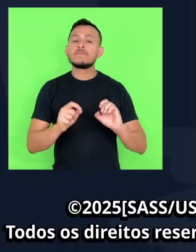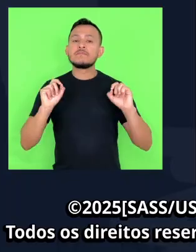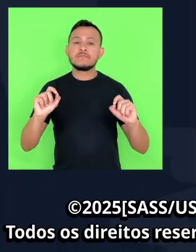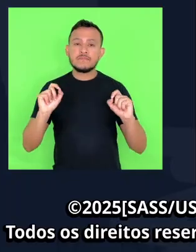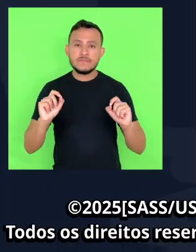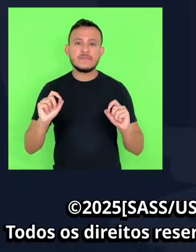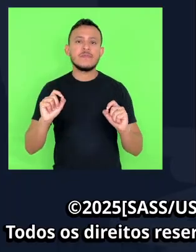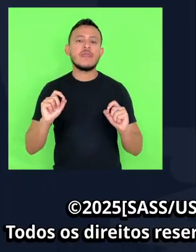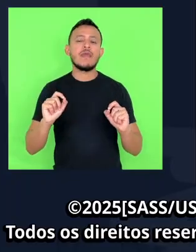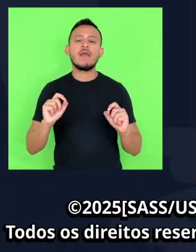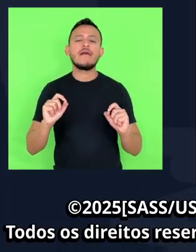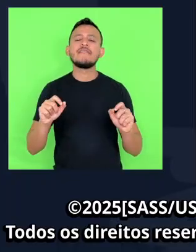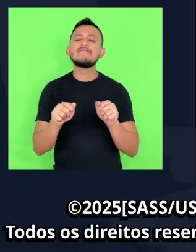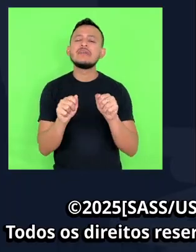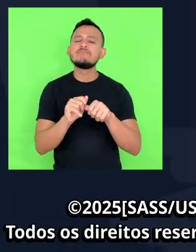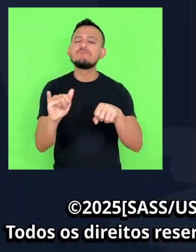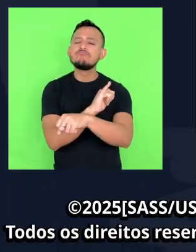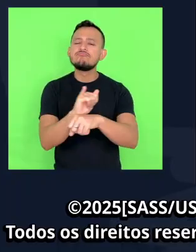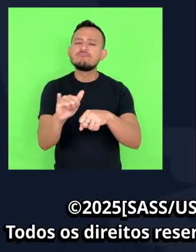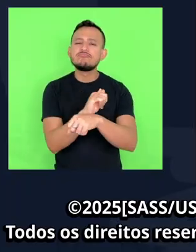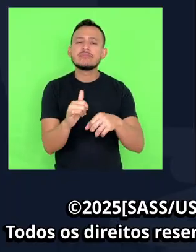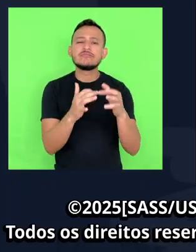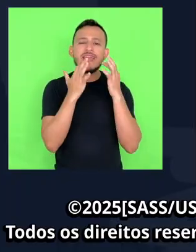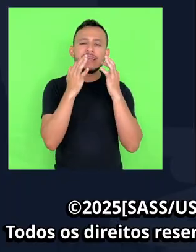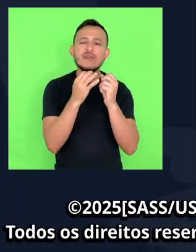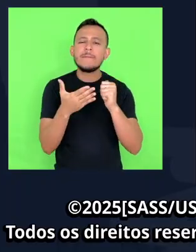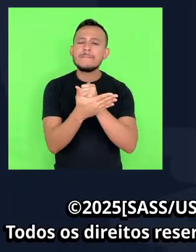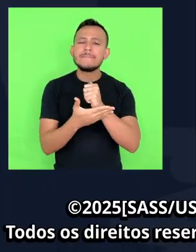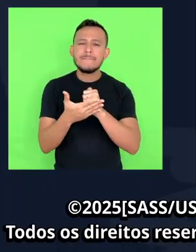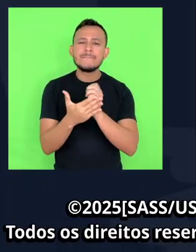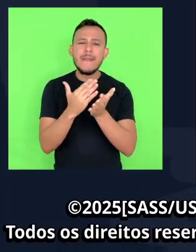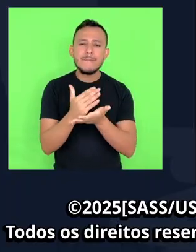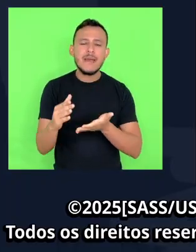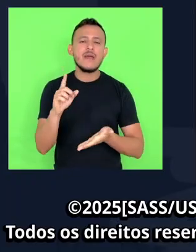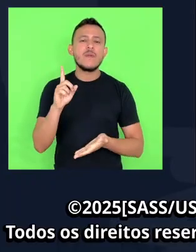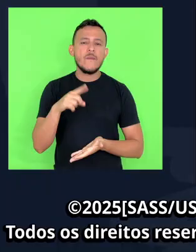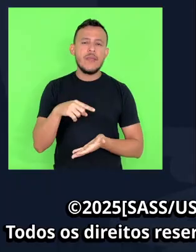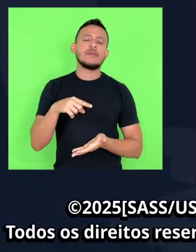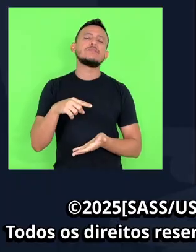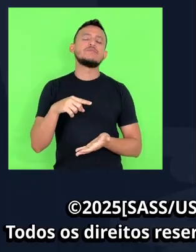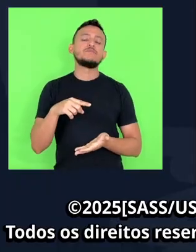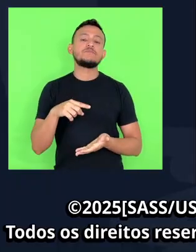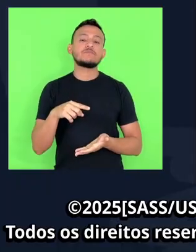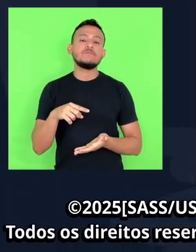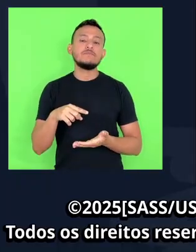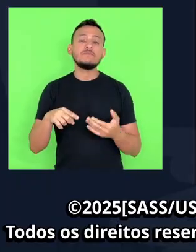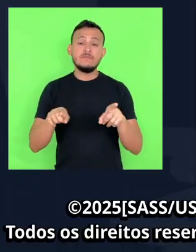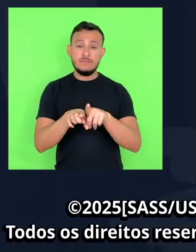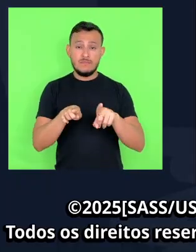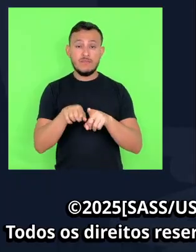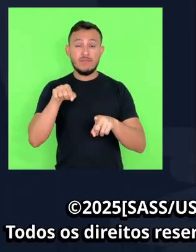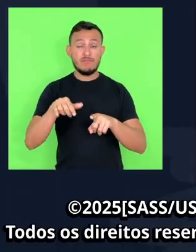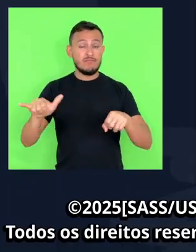incluir triagem na atenção primária, como é o TRIA, uma